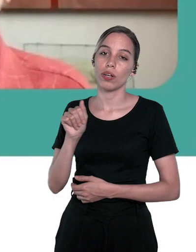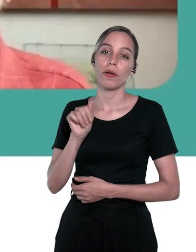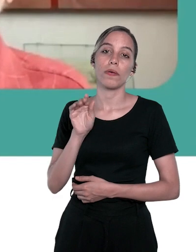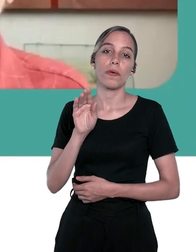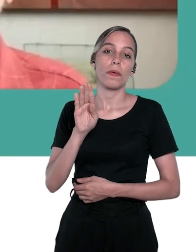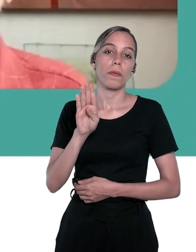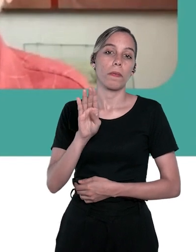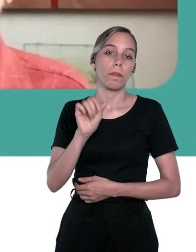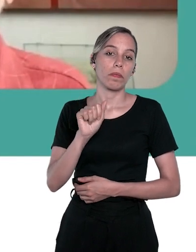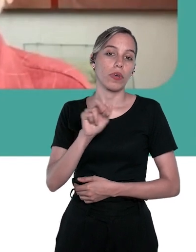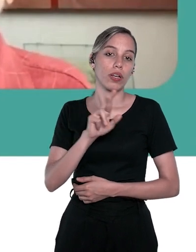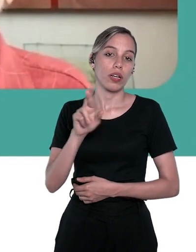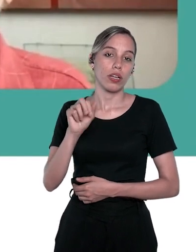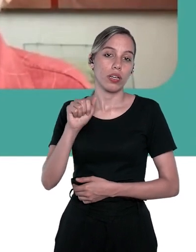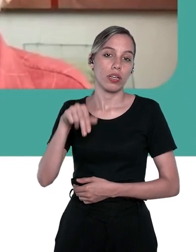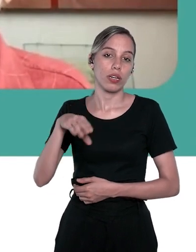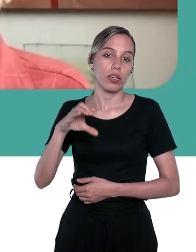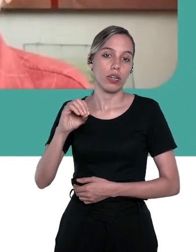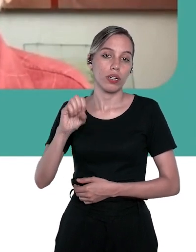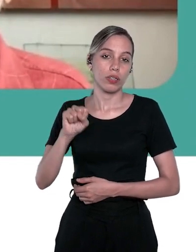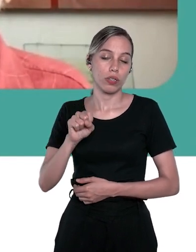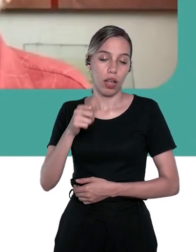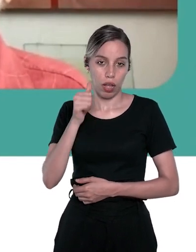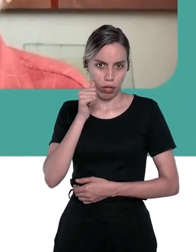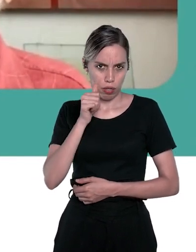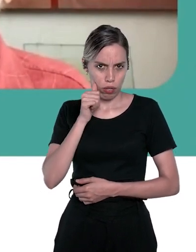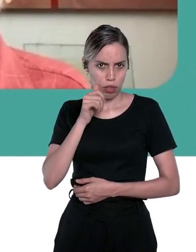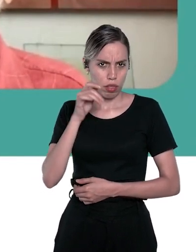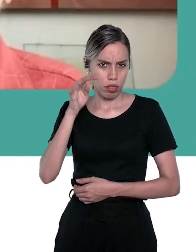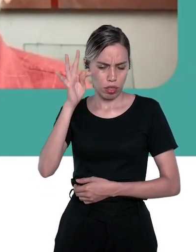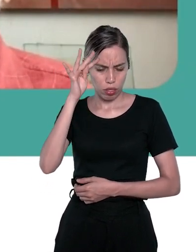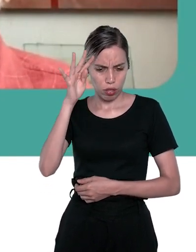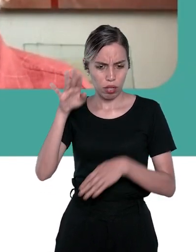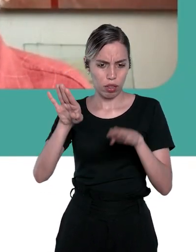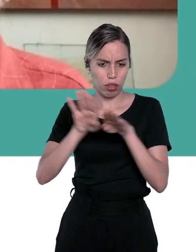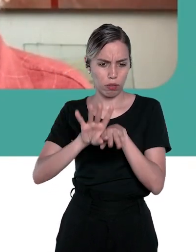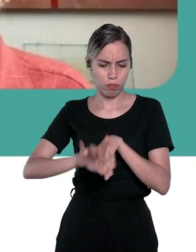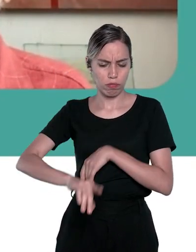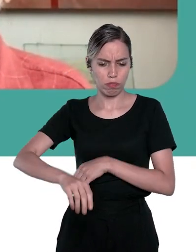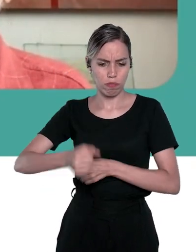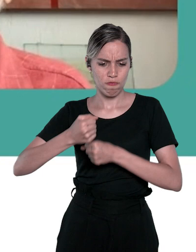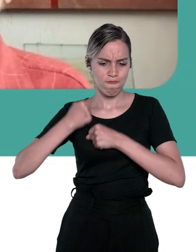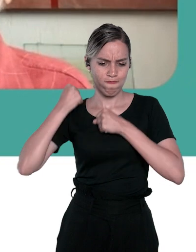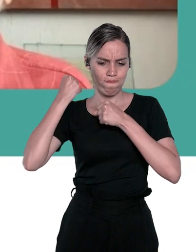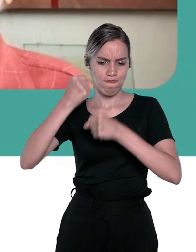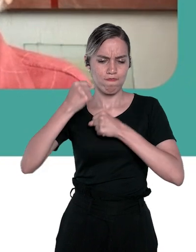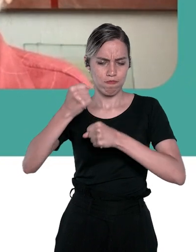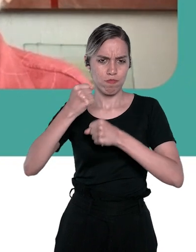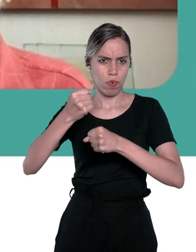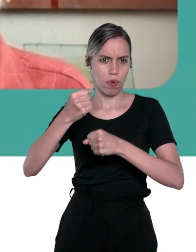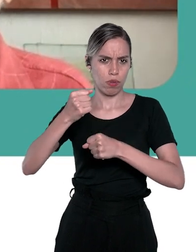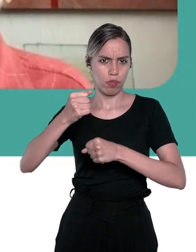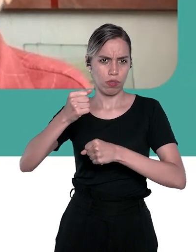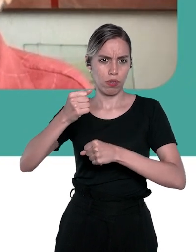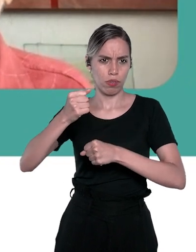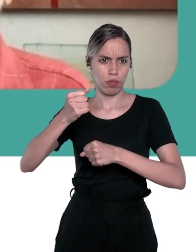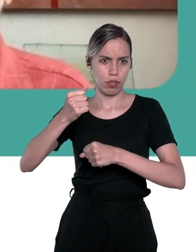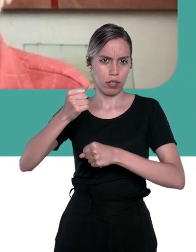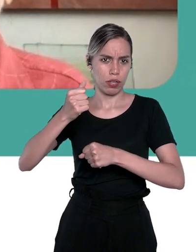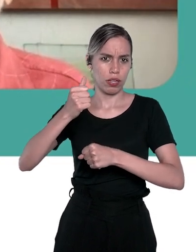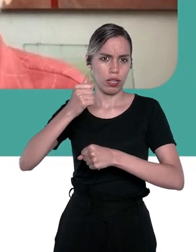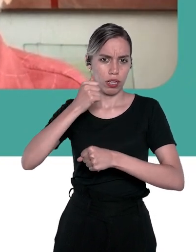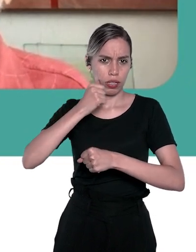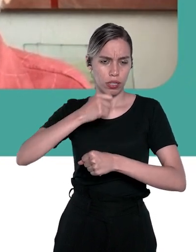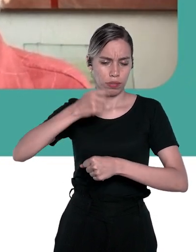Dora Barrancos. Ela hoje é uma teórica e militante importante do feminismo na